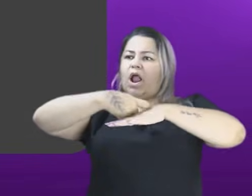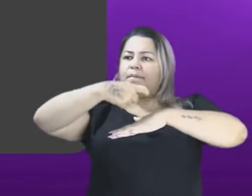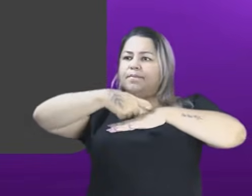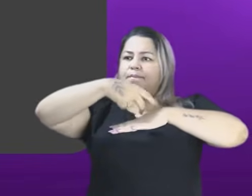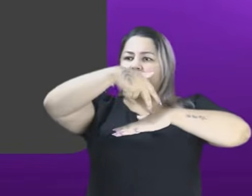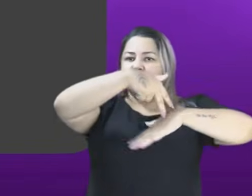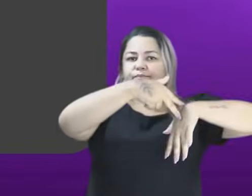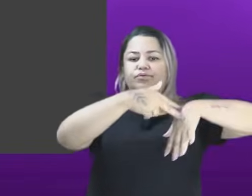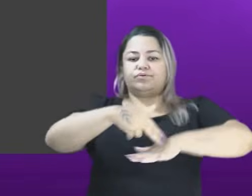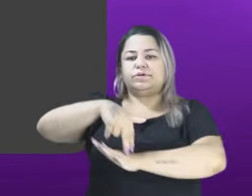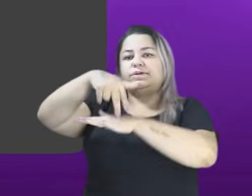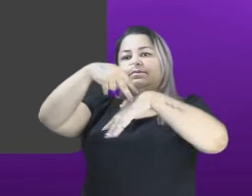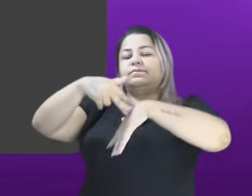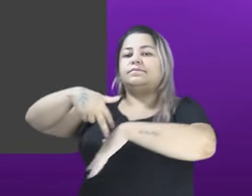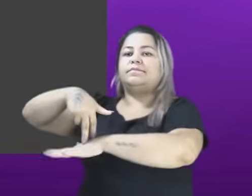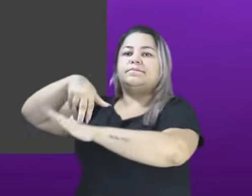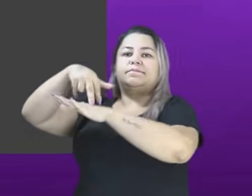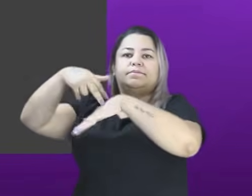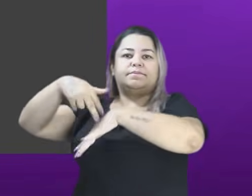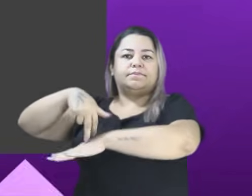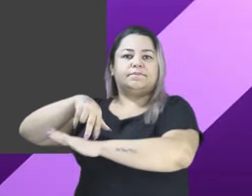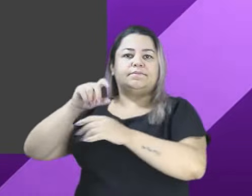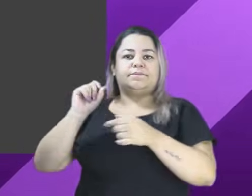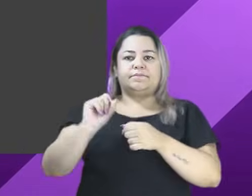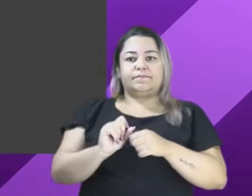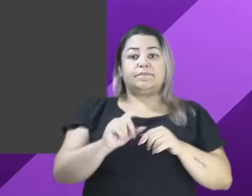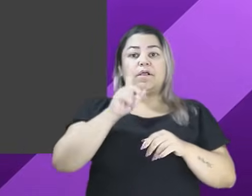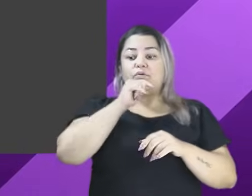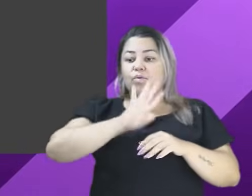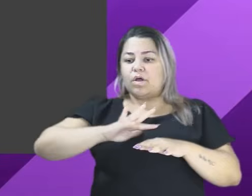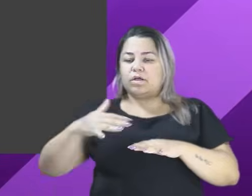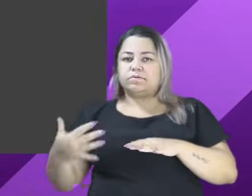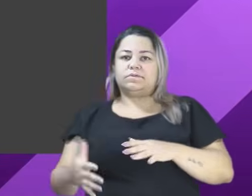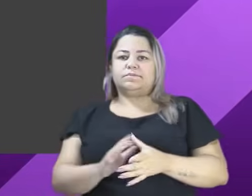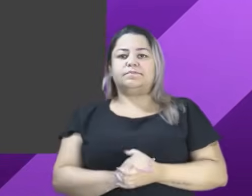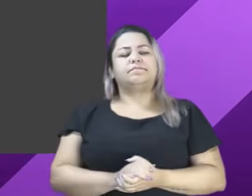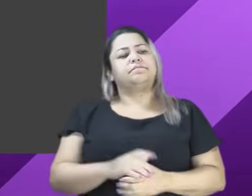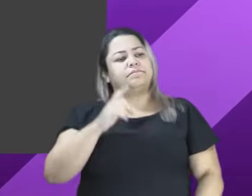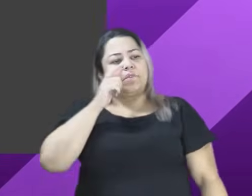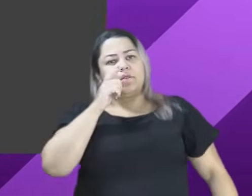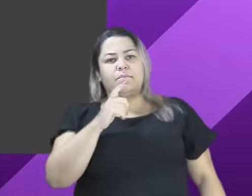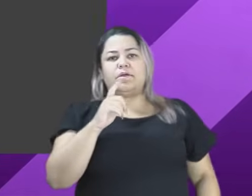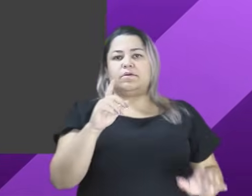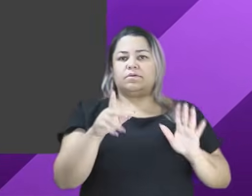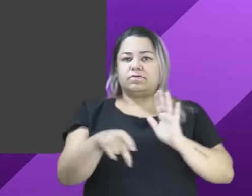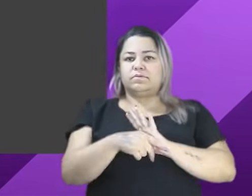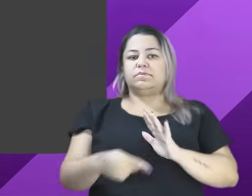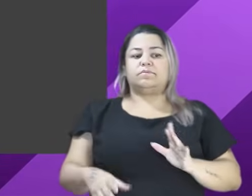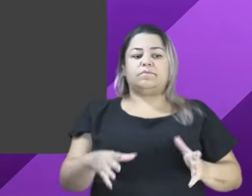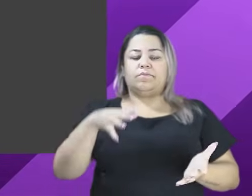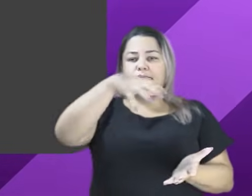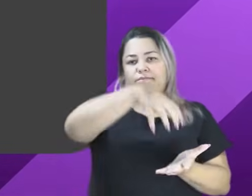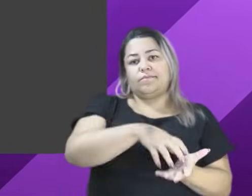num improviso, né, de materiais e fazer esse deslize das ondas. Mas eu acho que é interessante esse registro, né, enquanto território, a